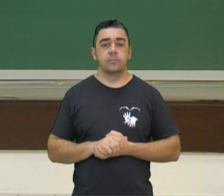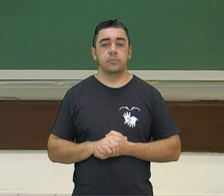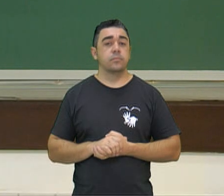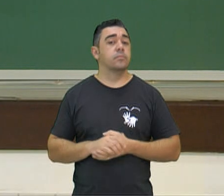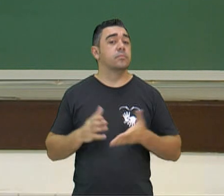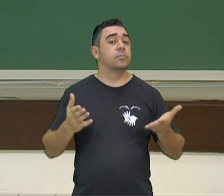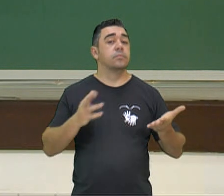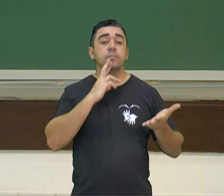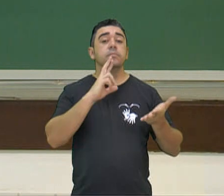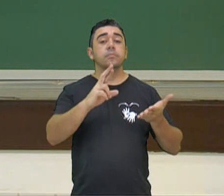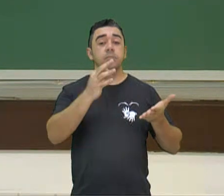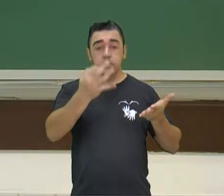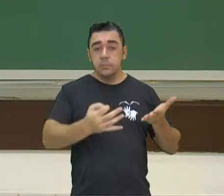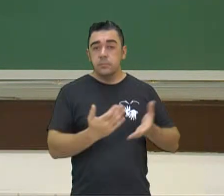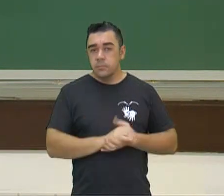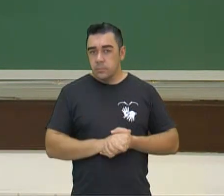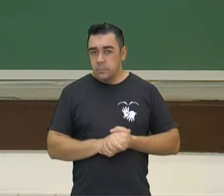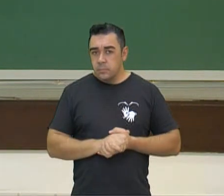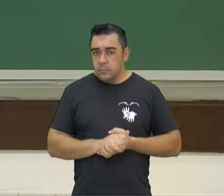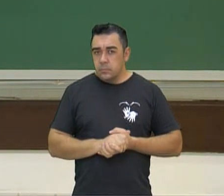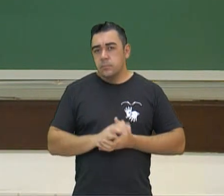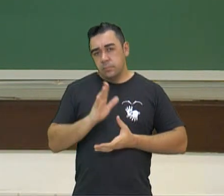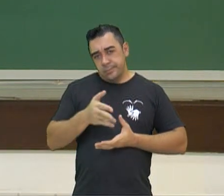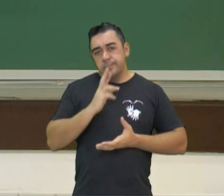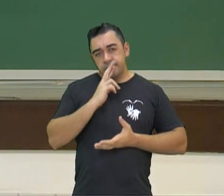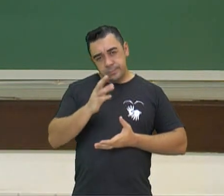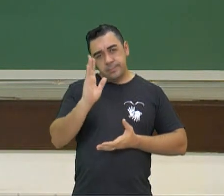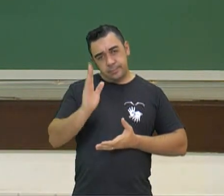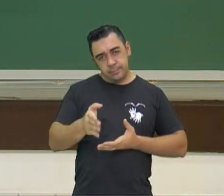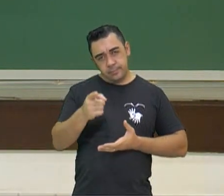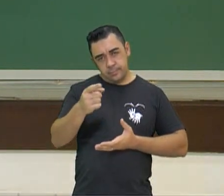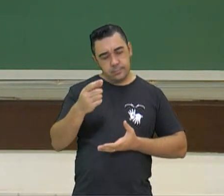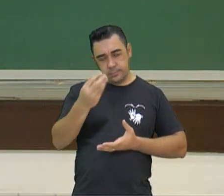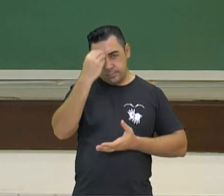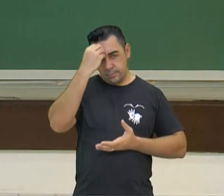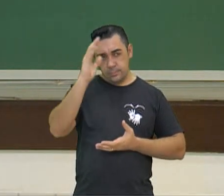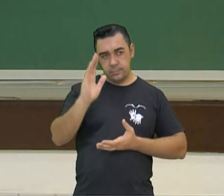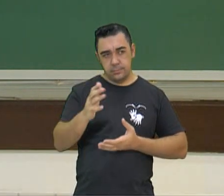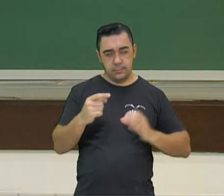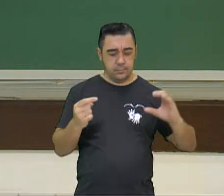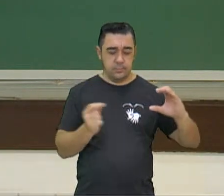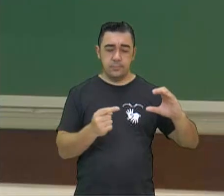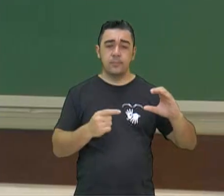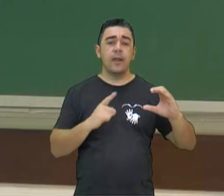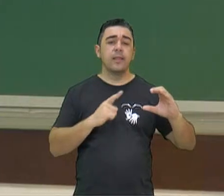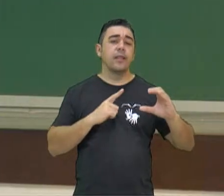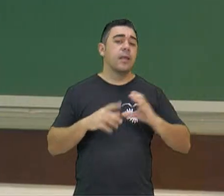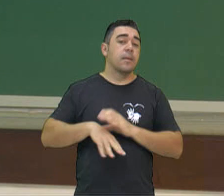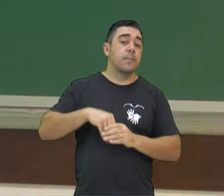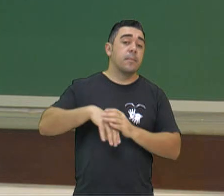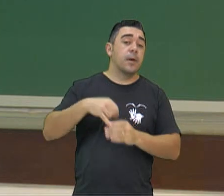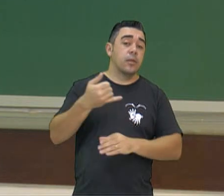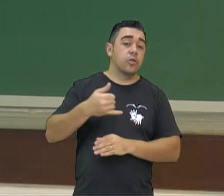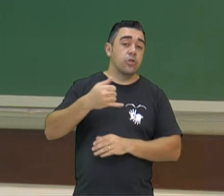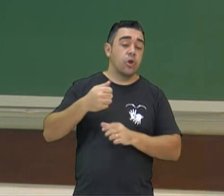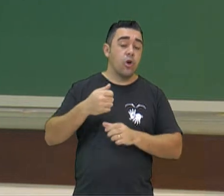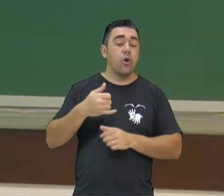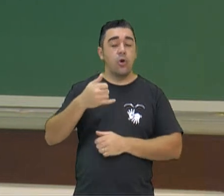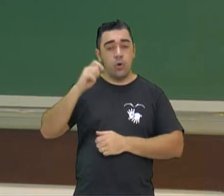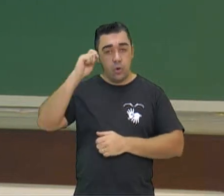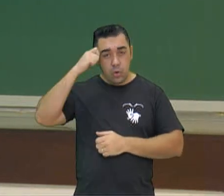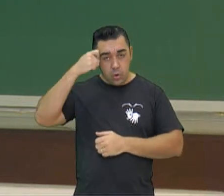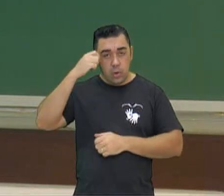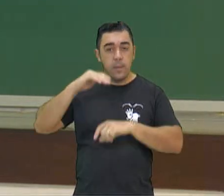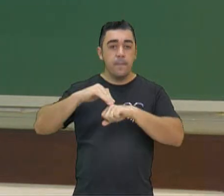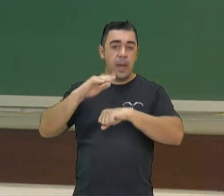O que você marcou? Eu tinha dado a resposta, né? Você só tinha que ter guardado a informação. Rico em petróleo, mas a maioria da população está abaixo